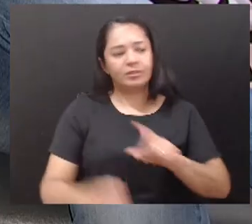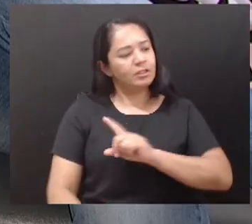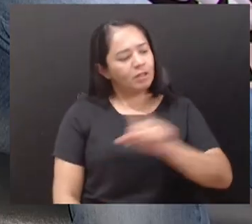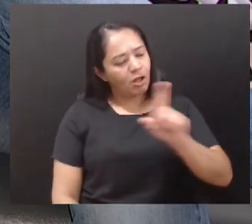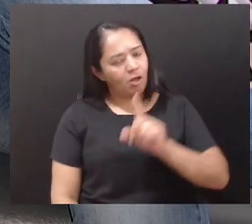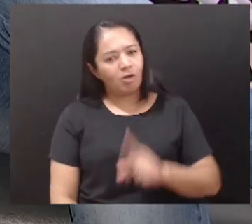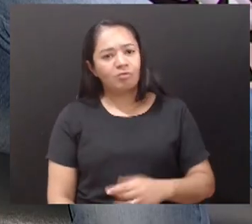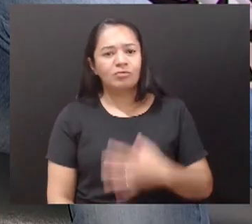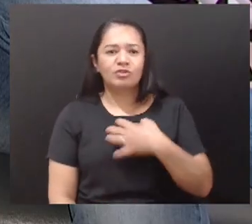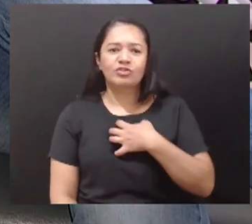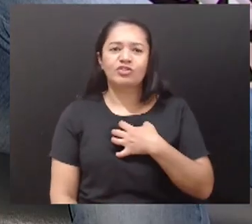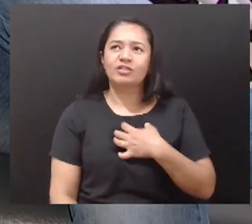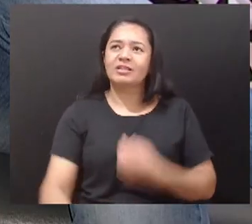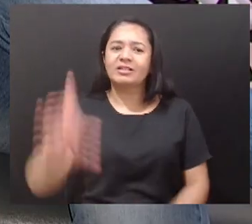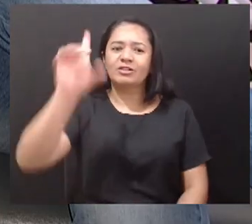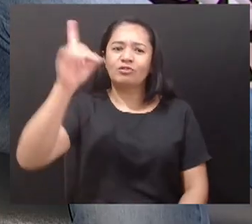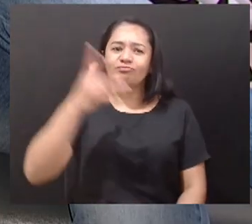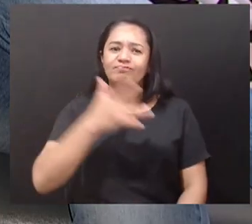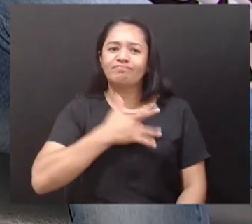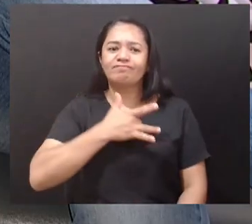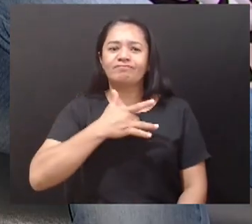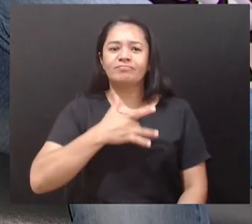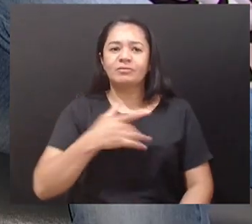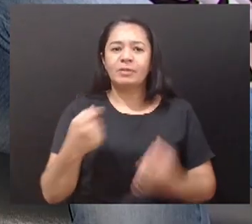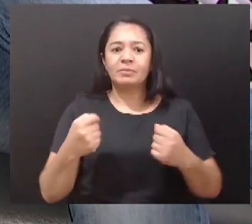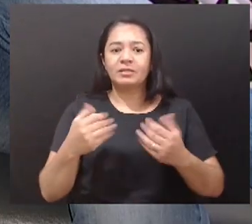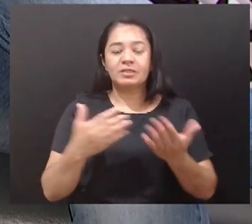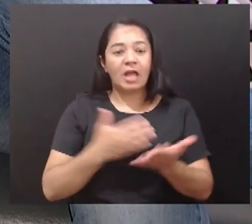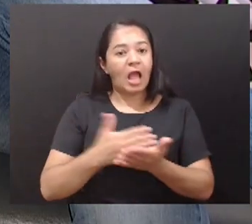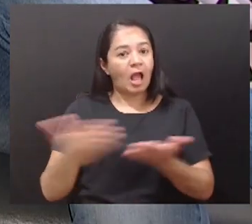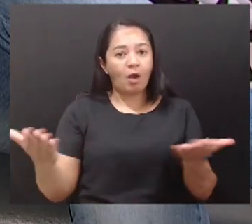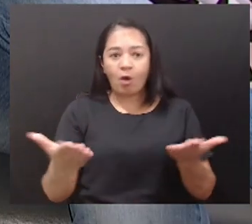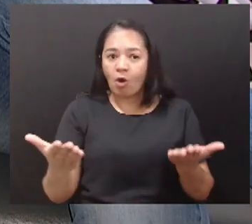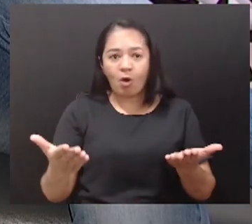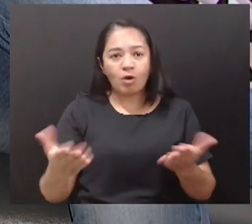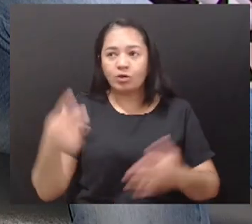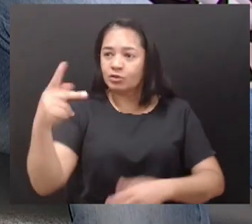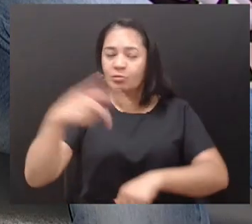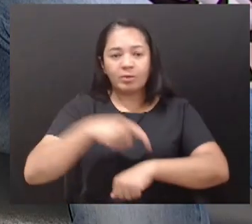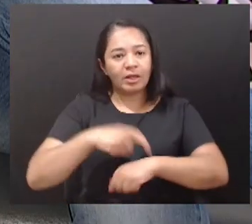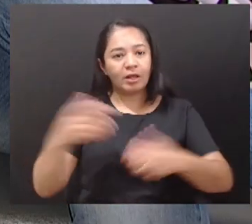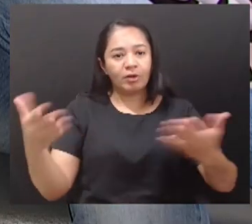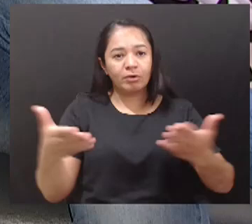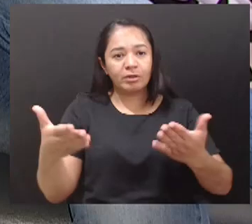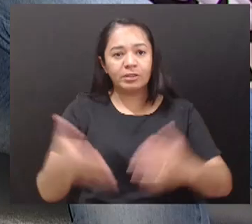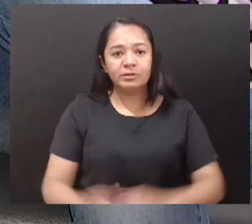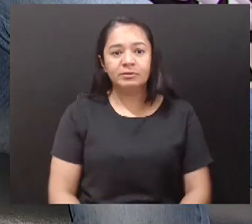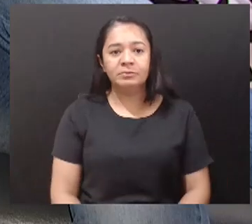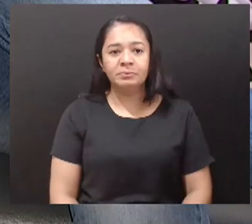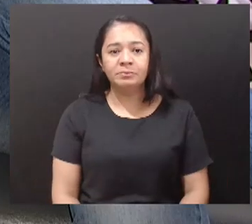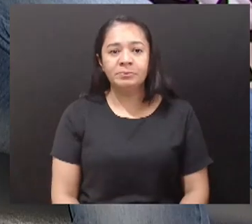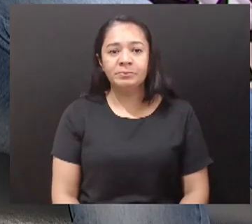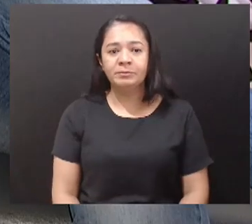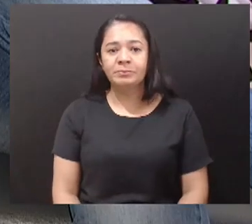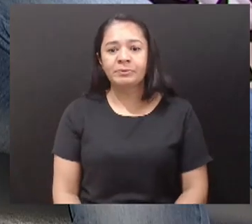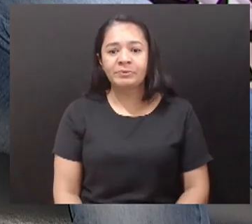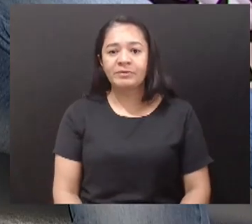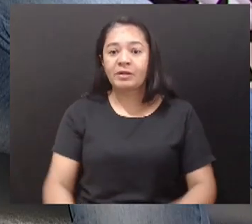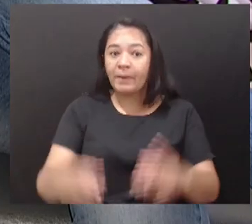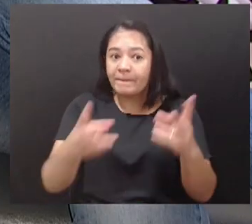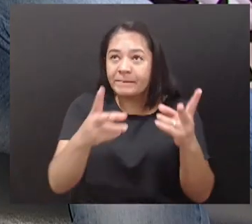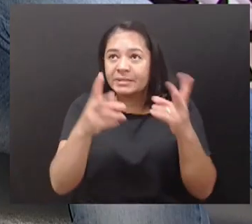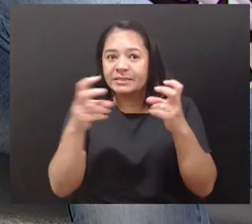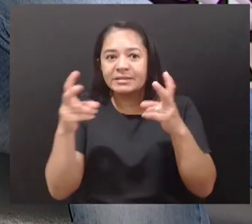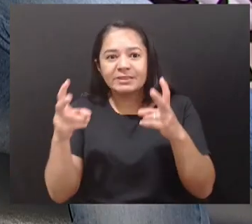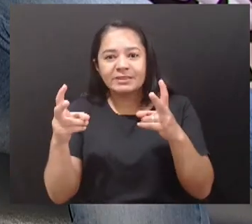tocou no meu coração, falou assim, você tem que partir agora, o momento seu é agora. E você vê que tudo eu falo assim que